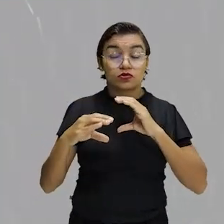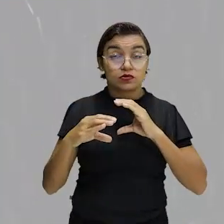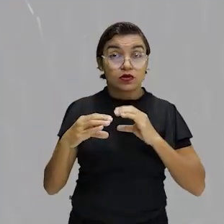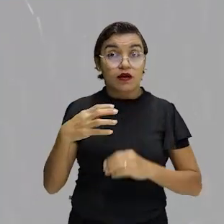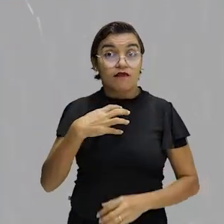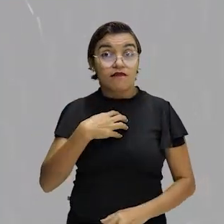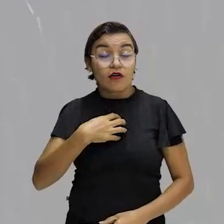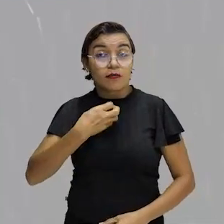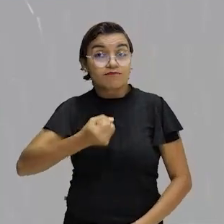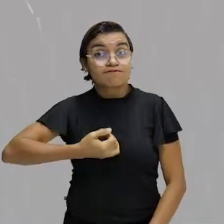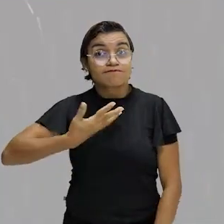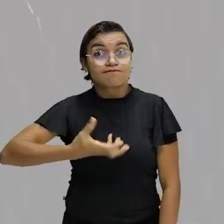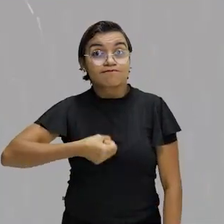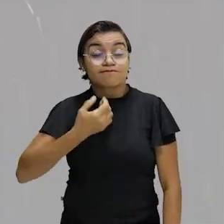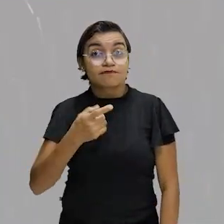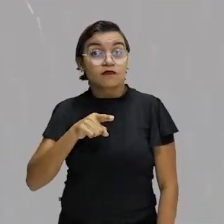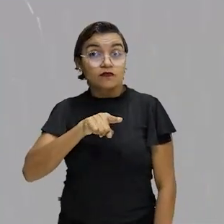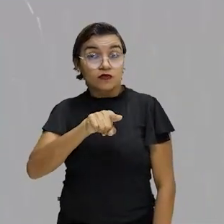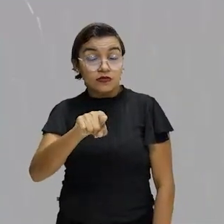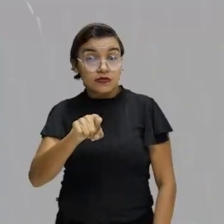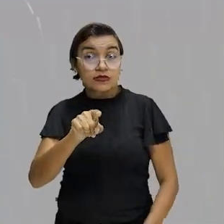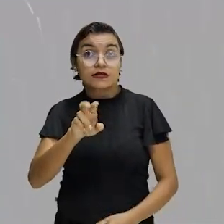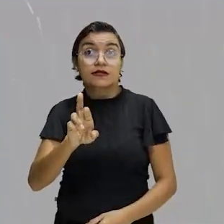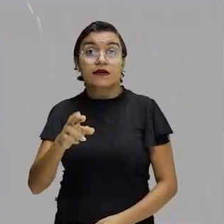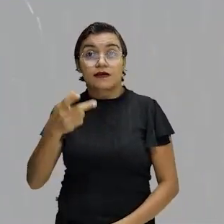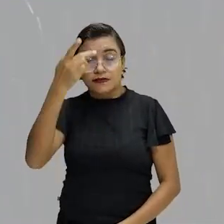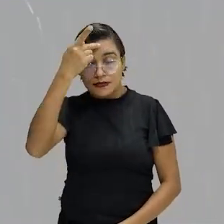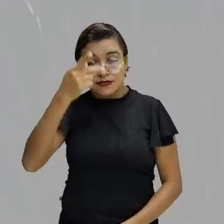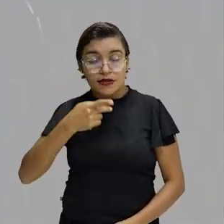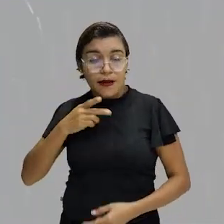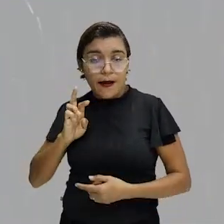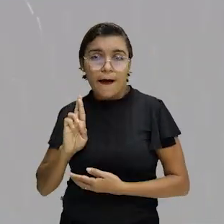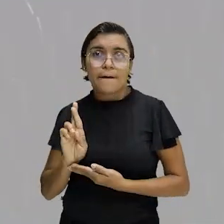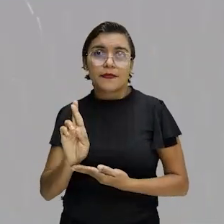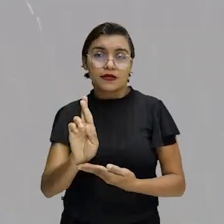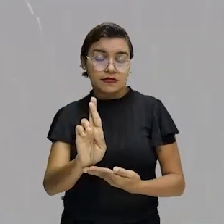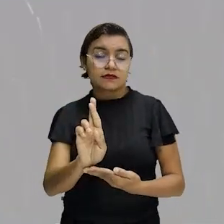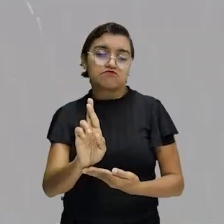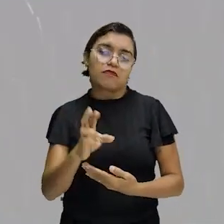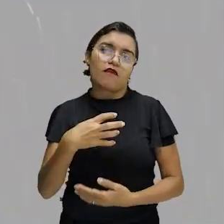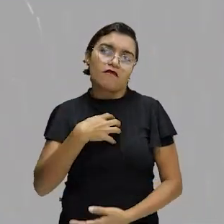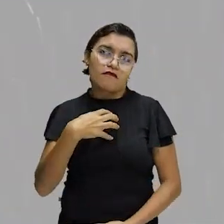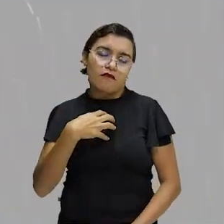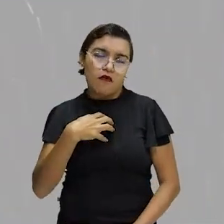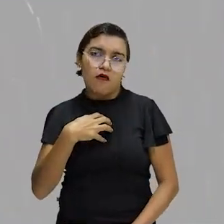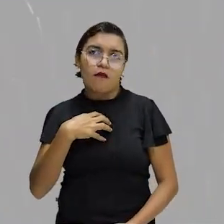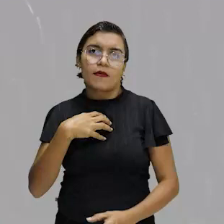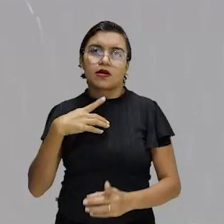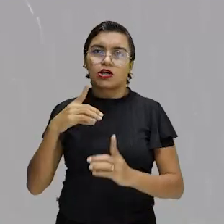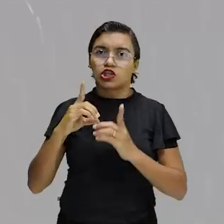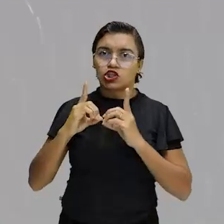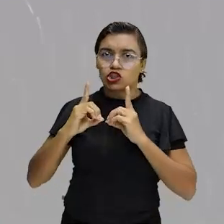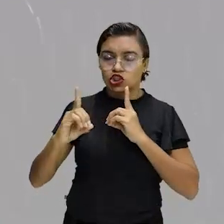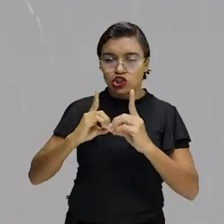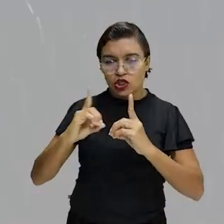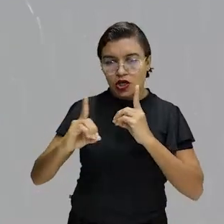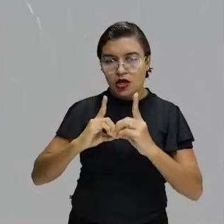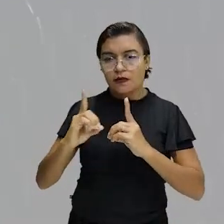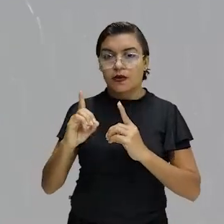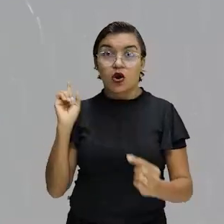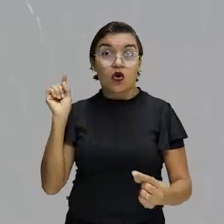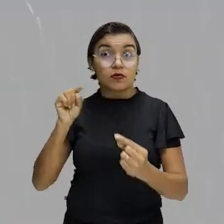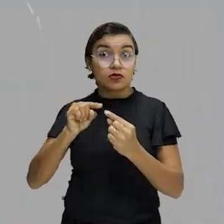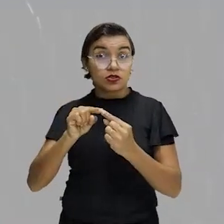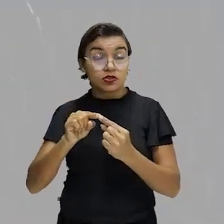se expressa, a maneira como você se apresenta. Se é uma maneira interessante, se é uma maneira dinâmica, objetiva, porque isso aí já